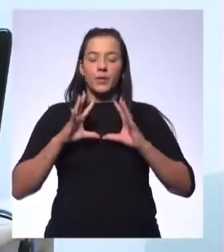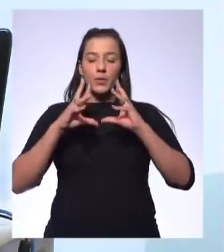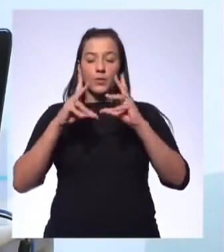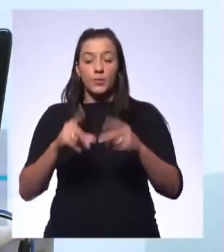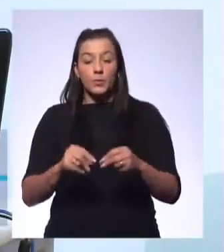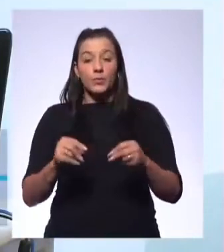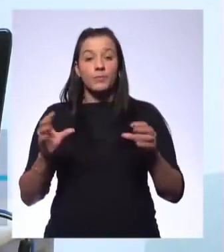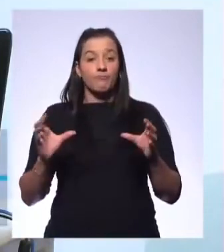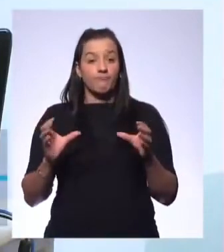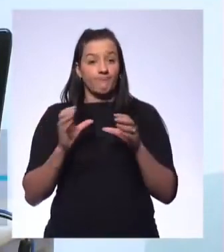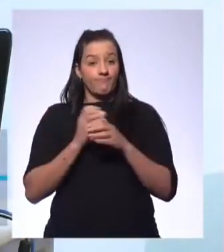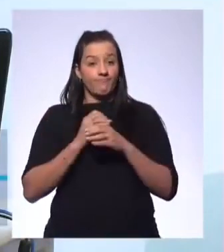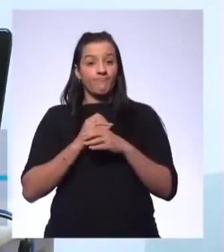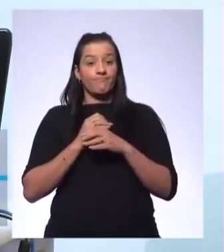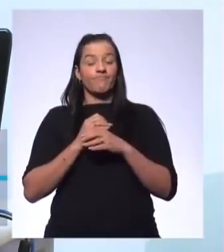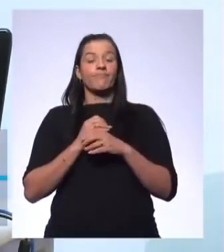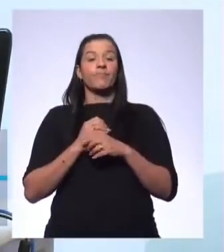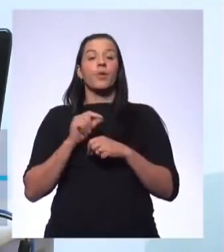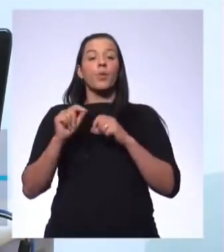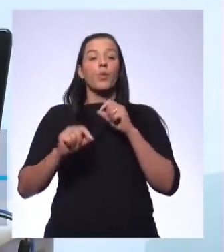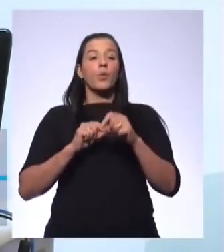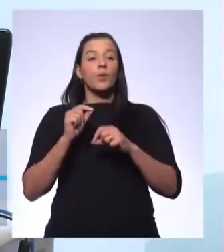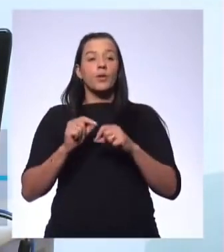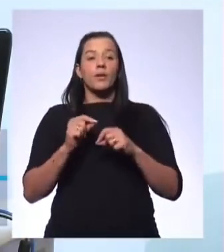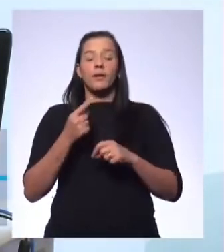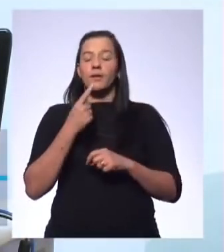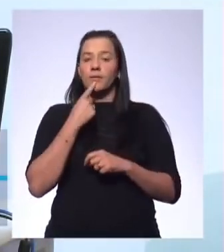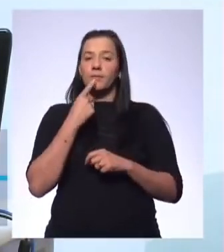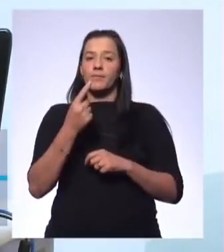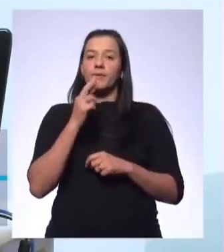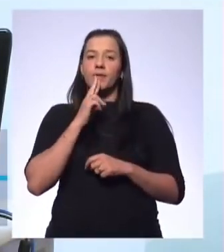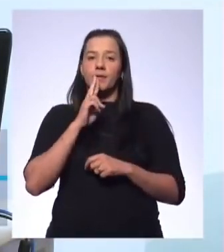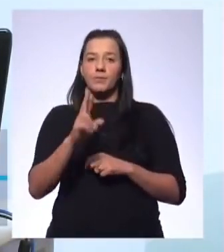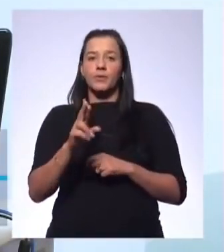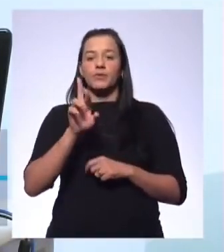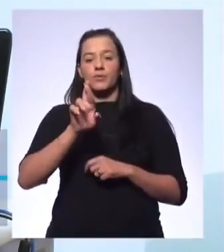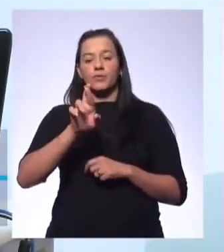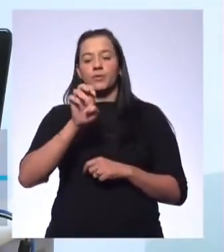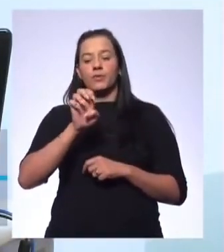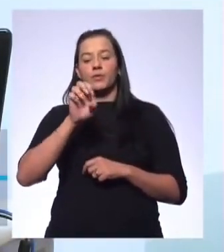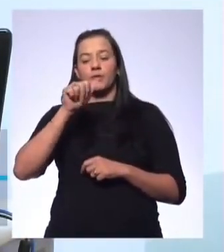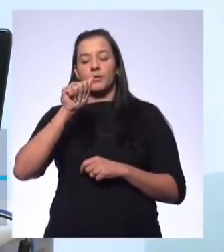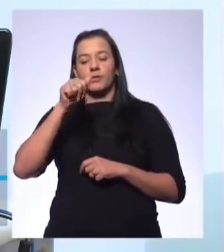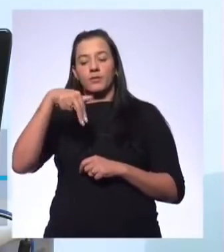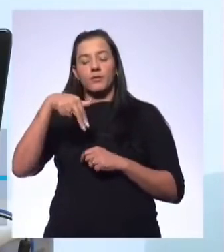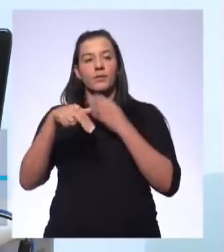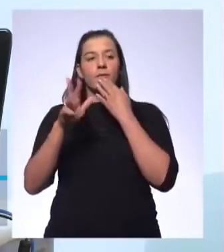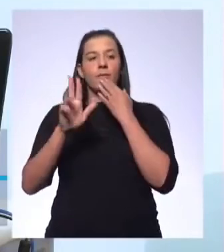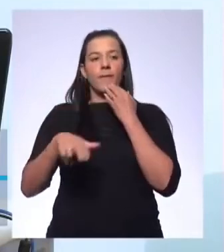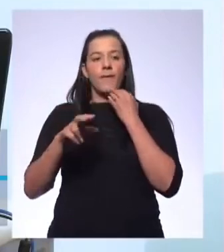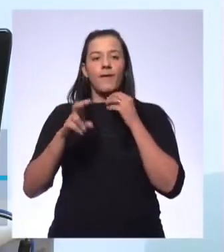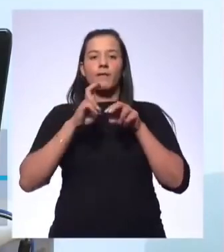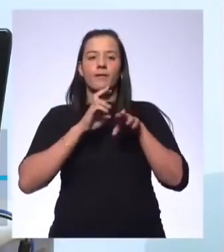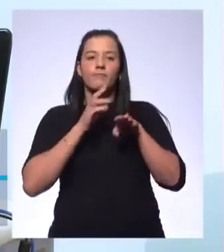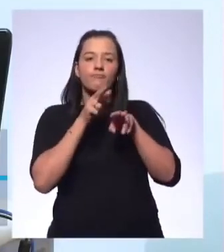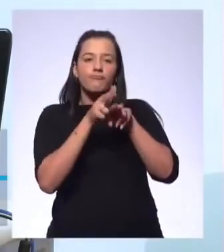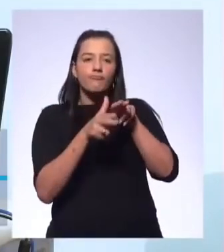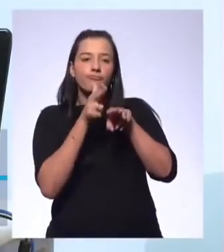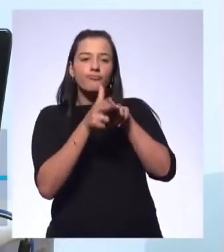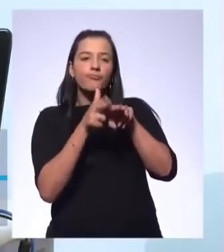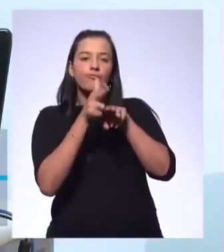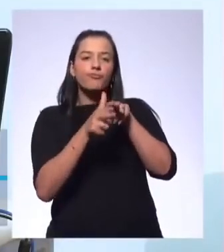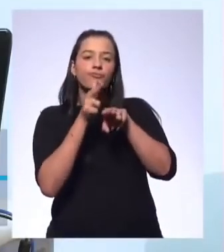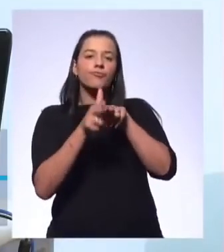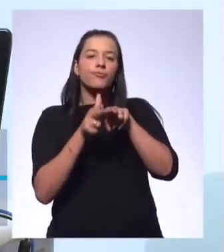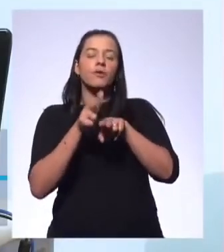que vocês disseram que está correto, eu vou pontuar a resposta também do Renan Mendes, que disse que a questão das ferrovias, né, é